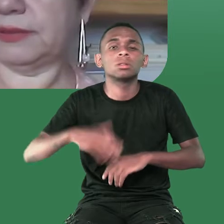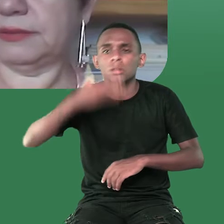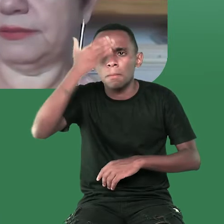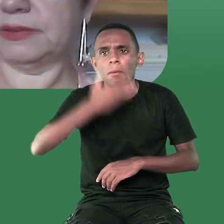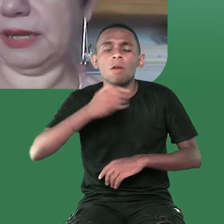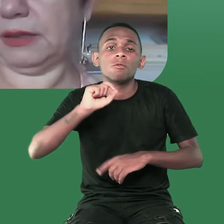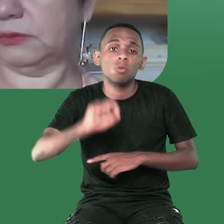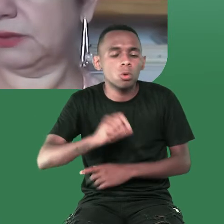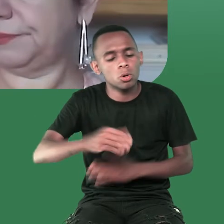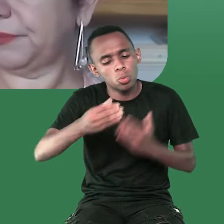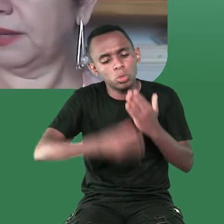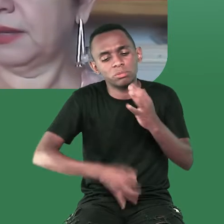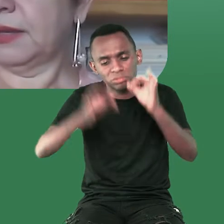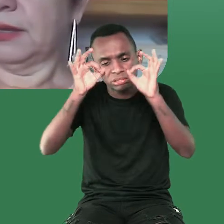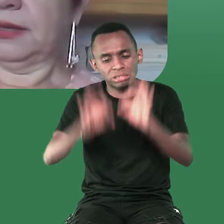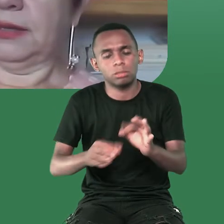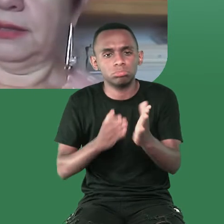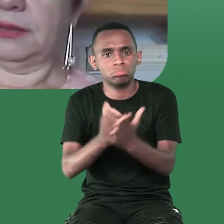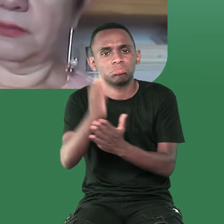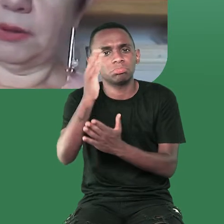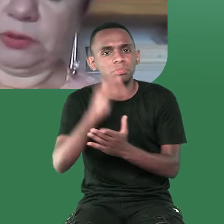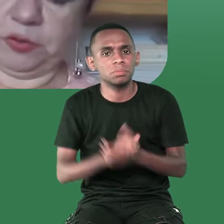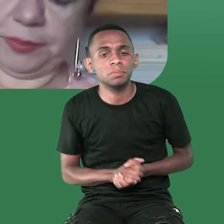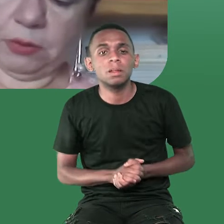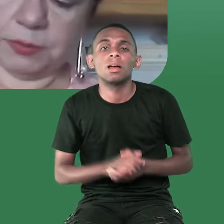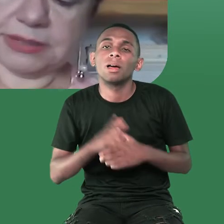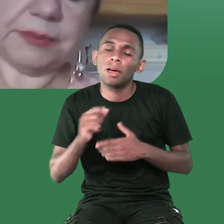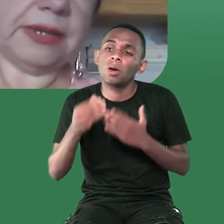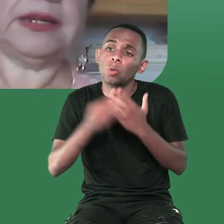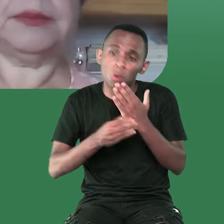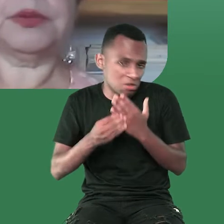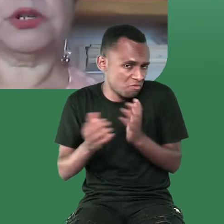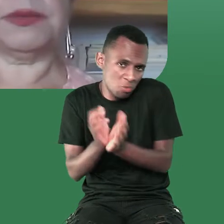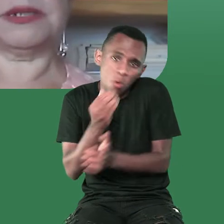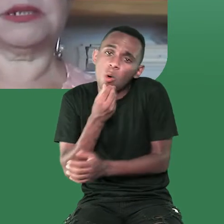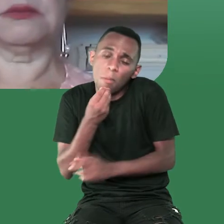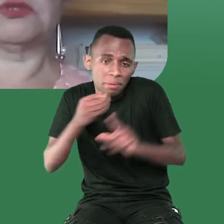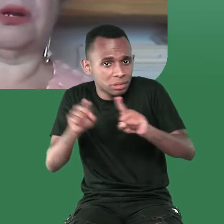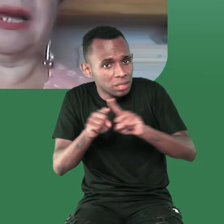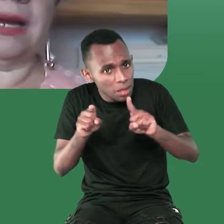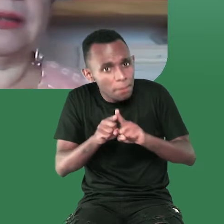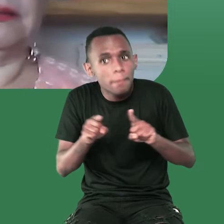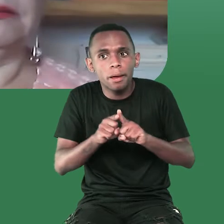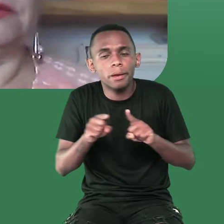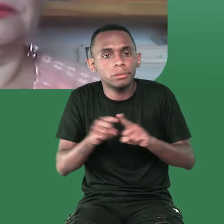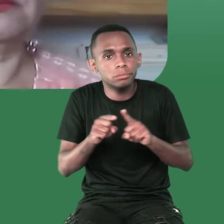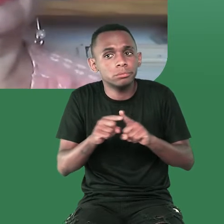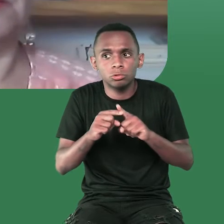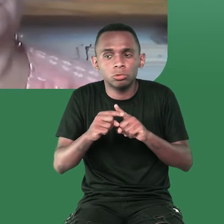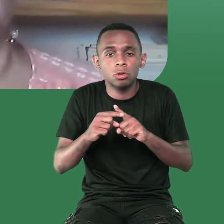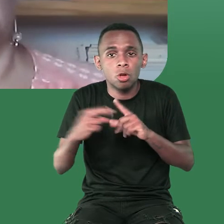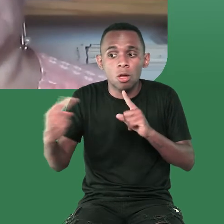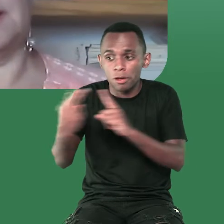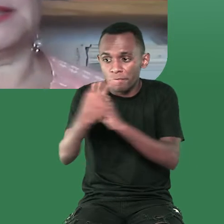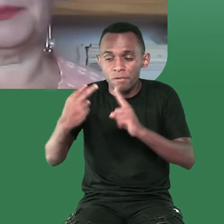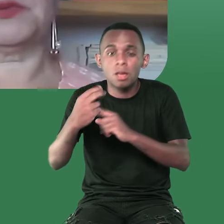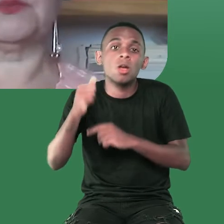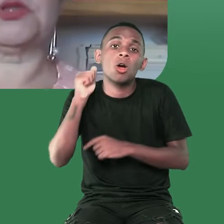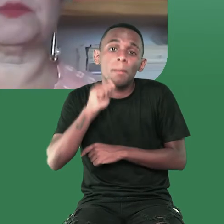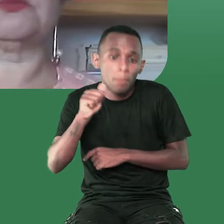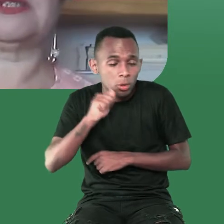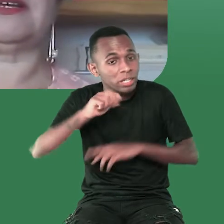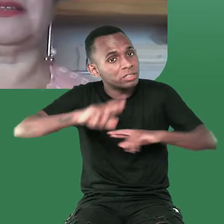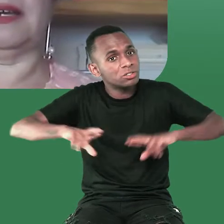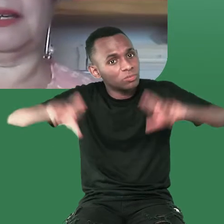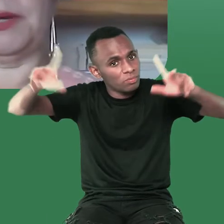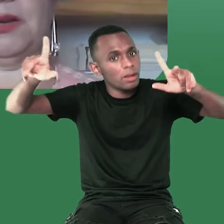livro estava certo, né? Então é um livro para homens também, né? Para os homens nos olharem com outros olhares, né?